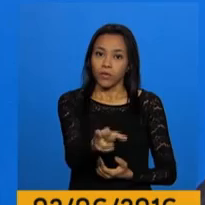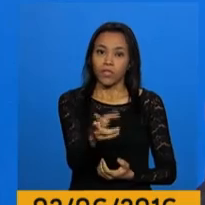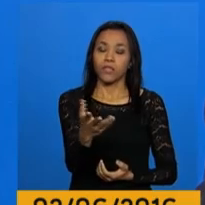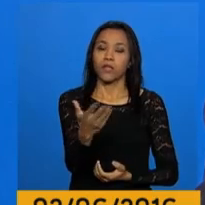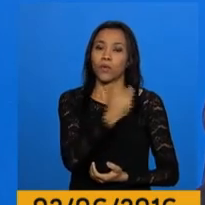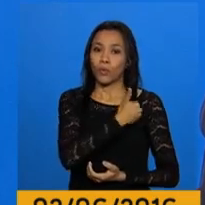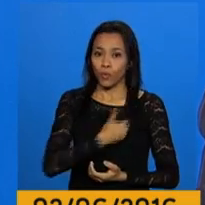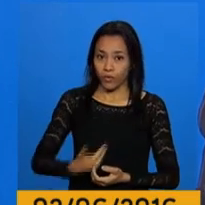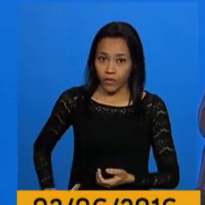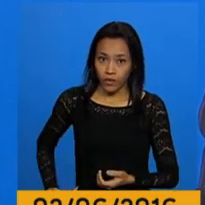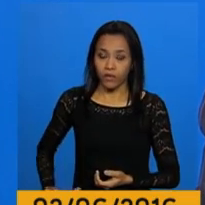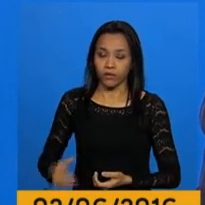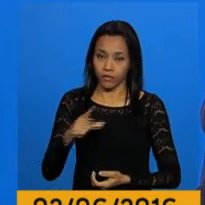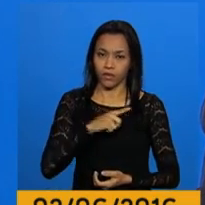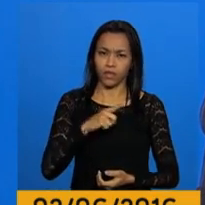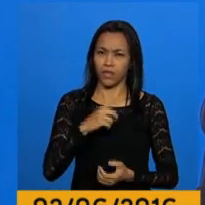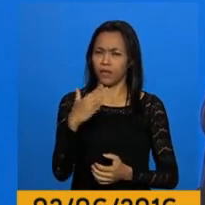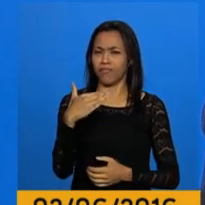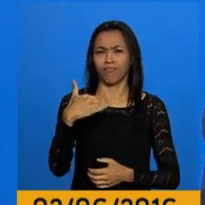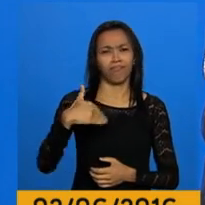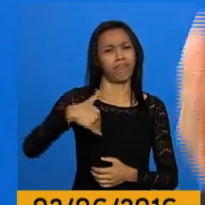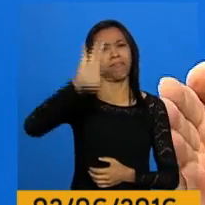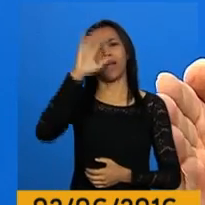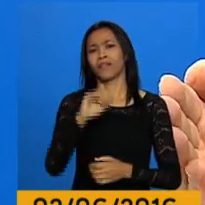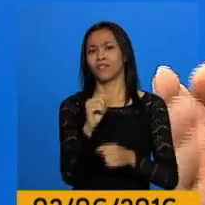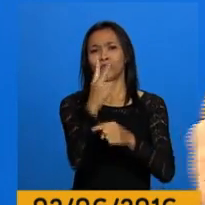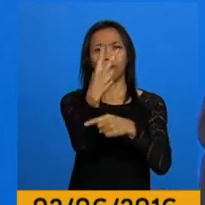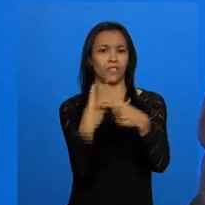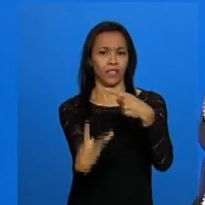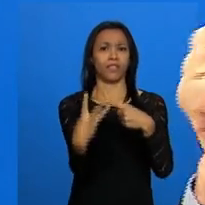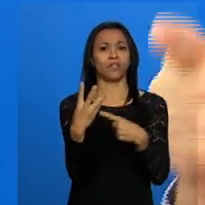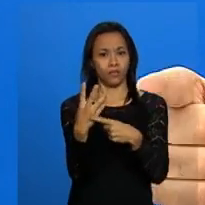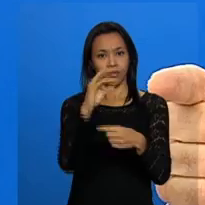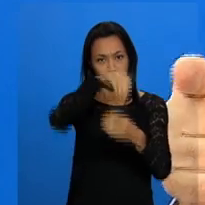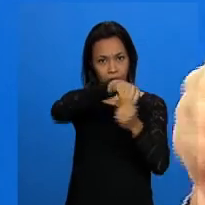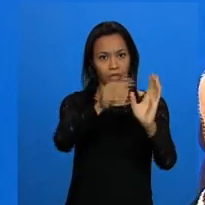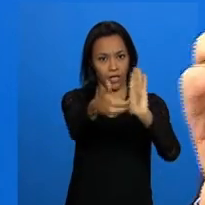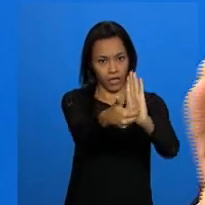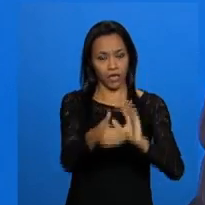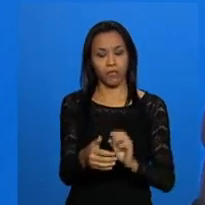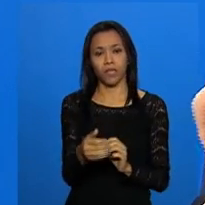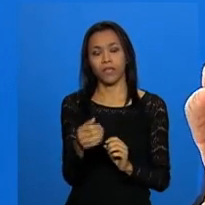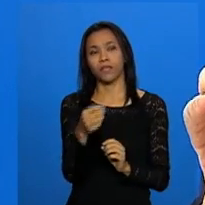de 2/3 do Congresso Nacional. Tem mais de 2/3 na Câmara,